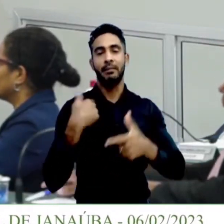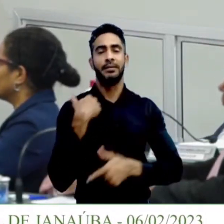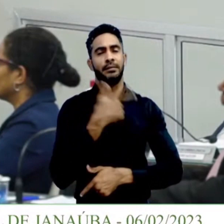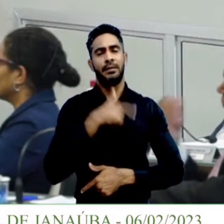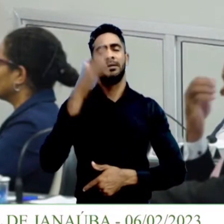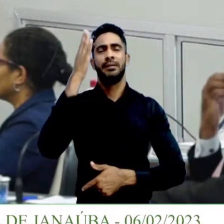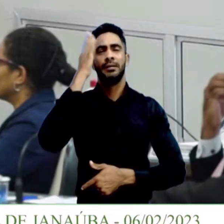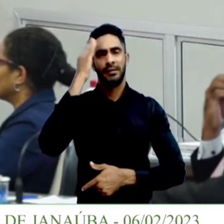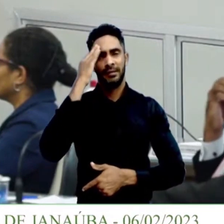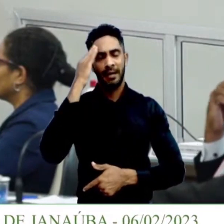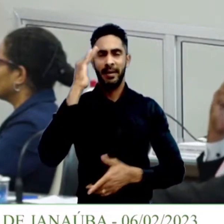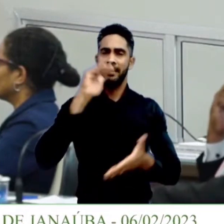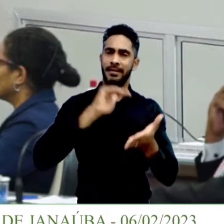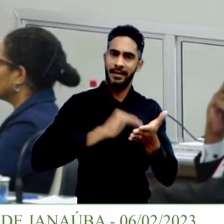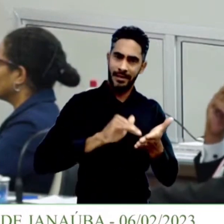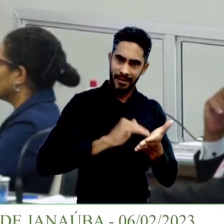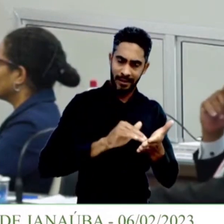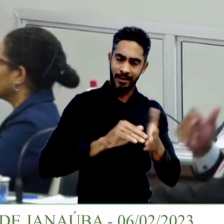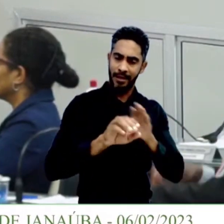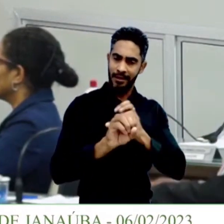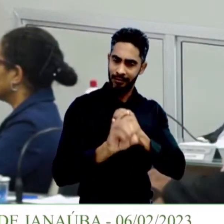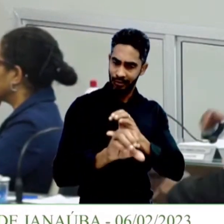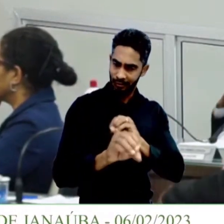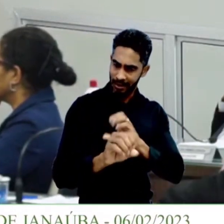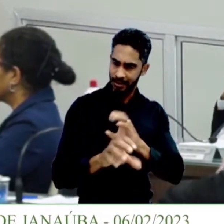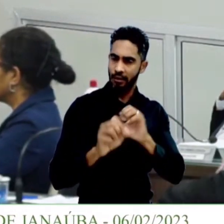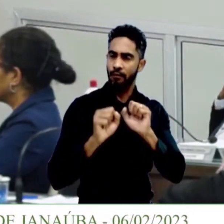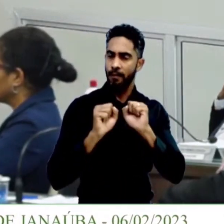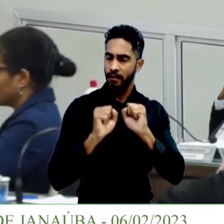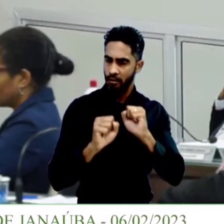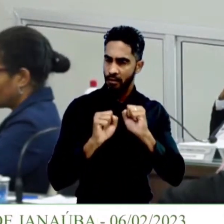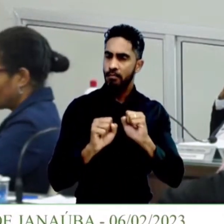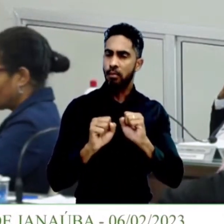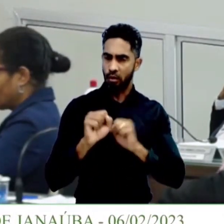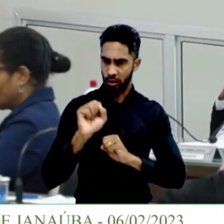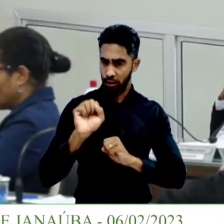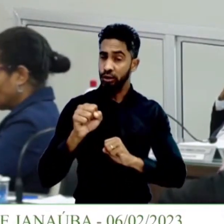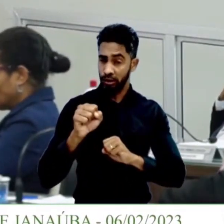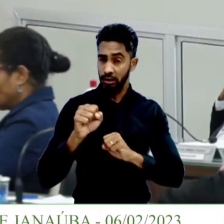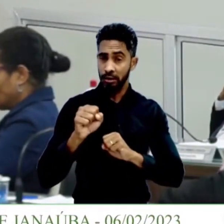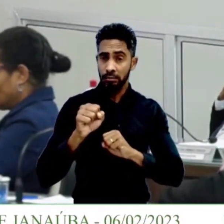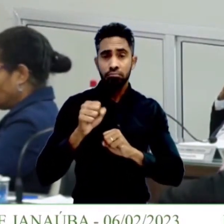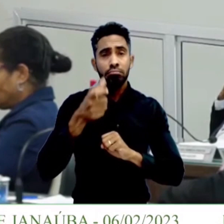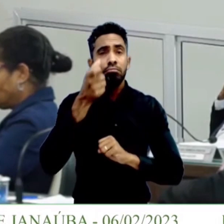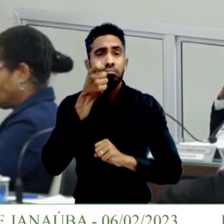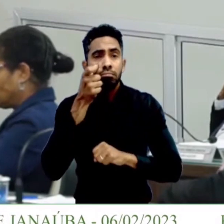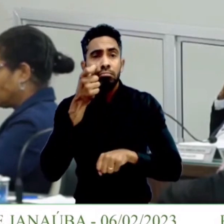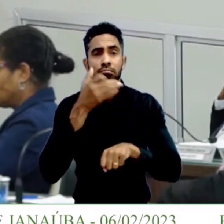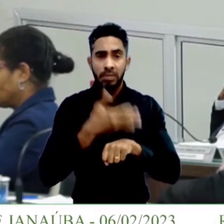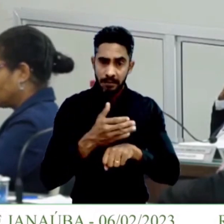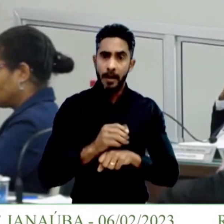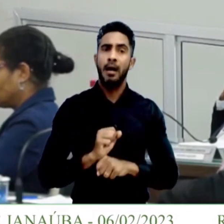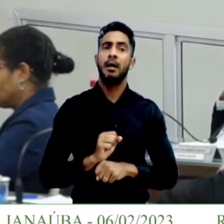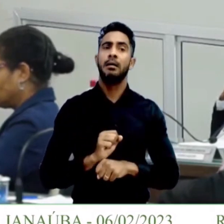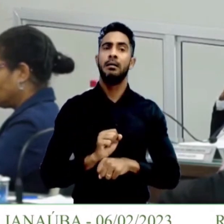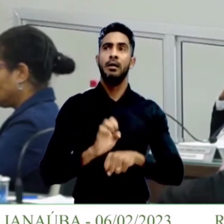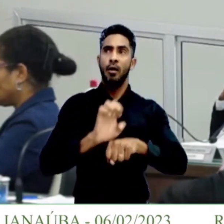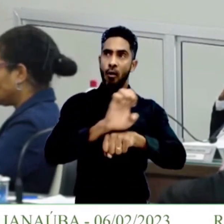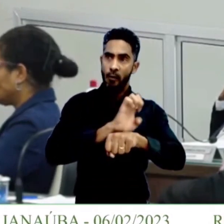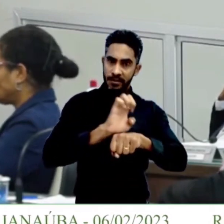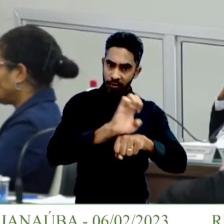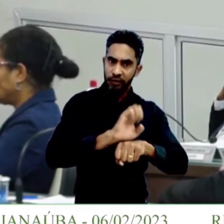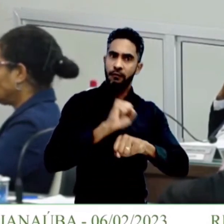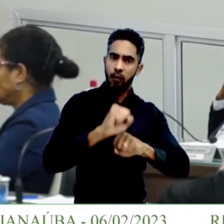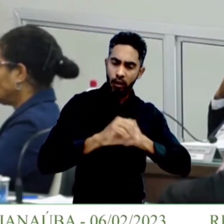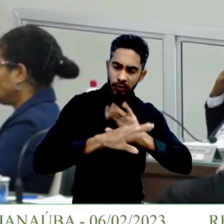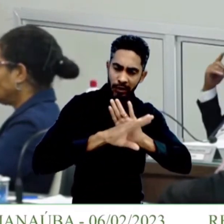sabemos que a Secretaria de Educação pode sim participar. O Executivo pode investir